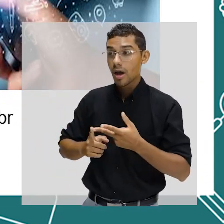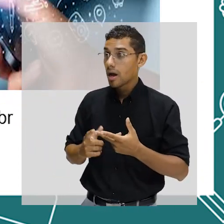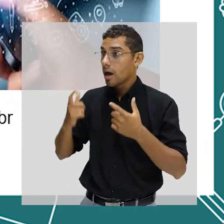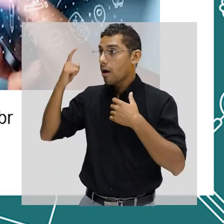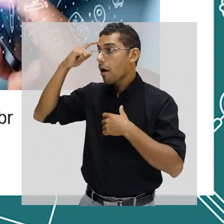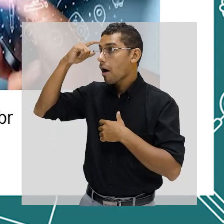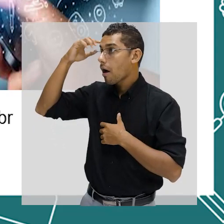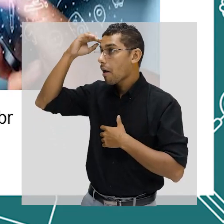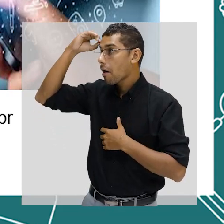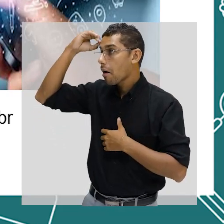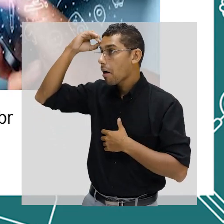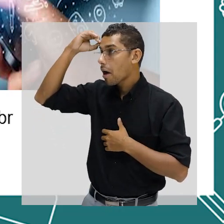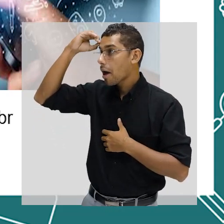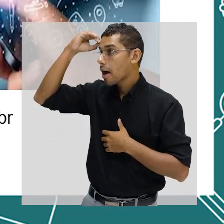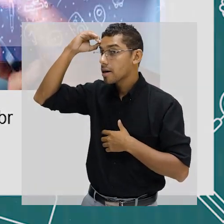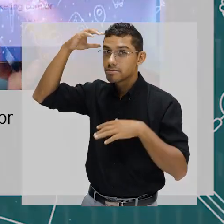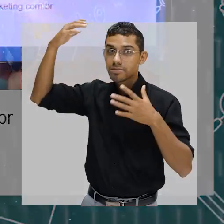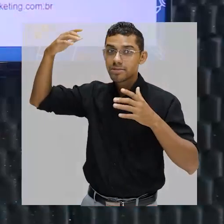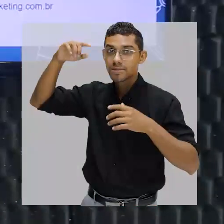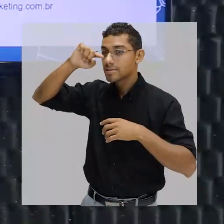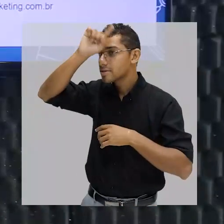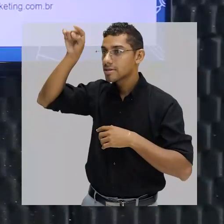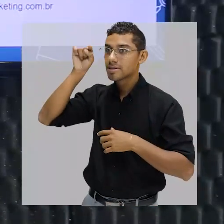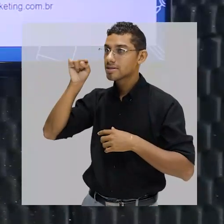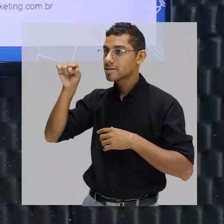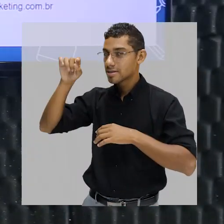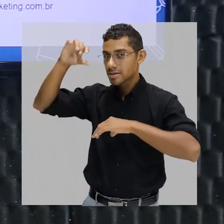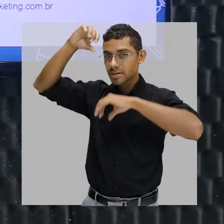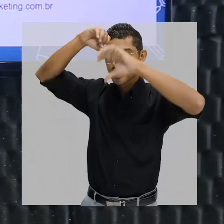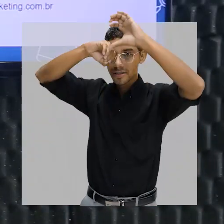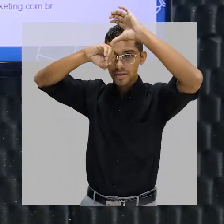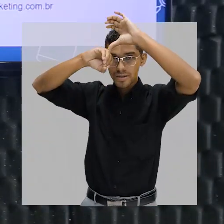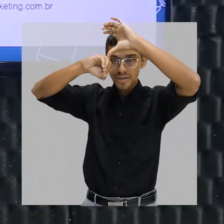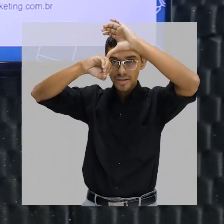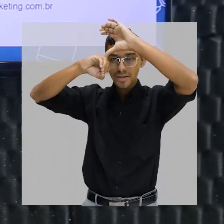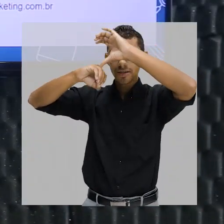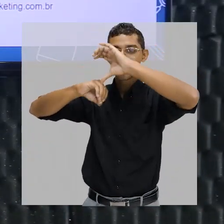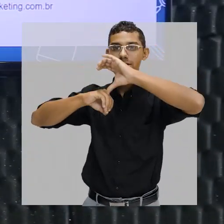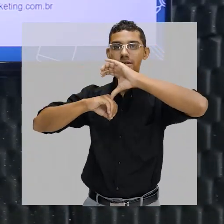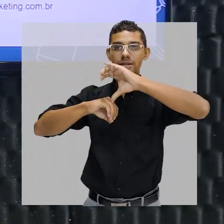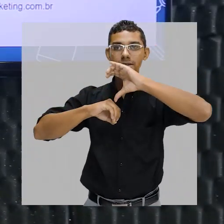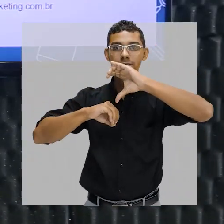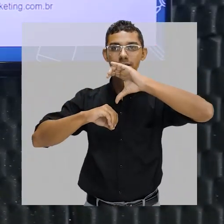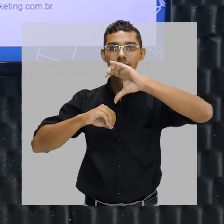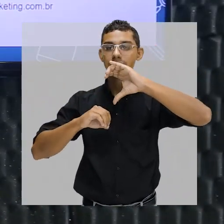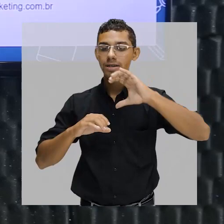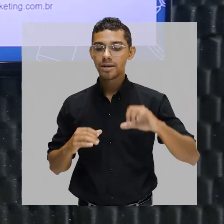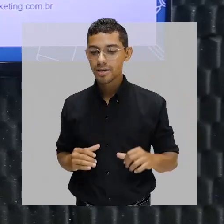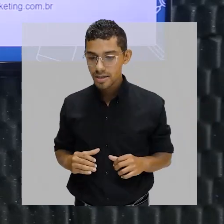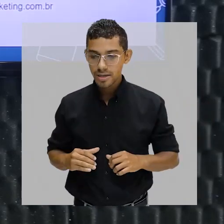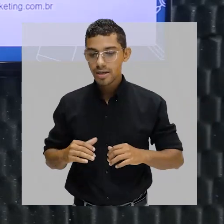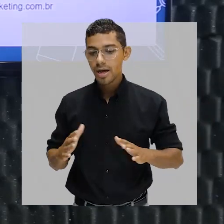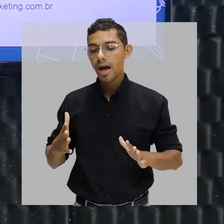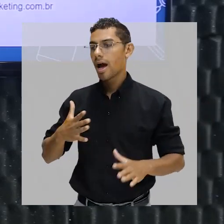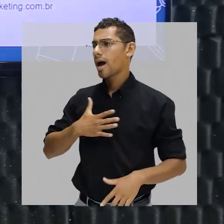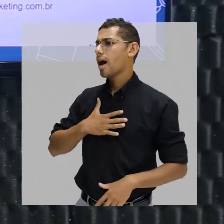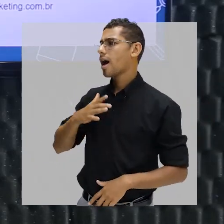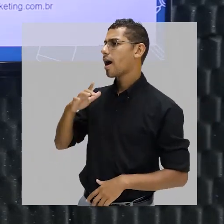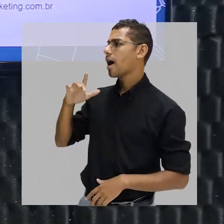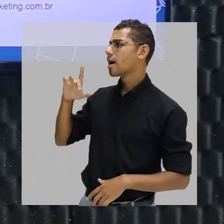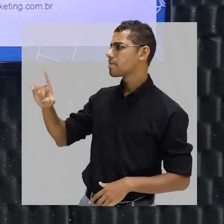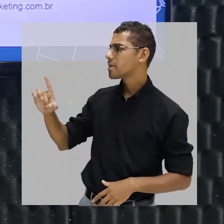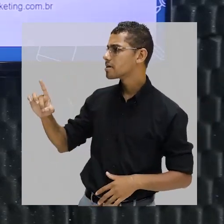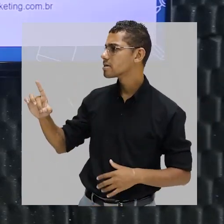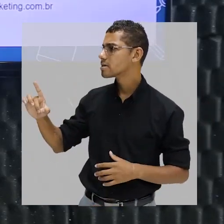bugar, bugou, tal. Low cat. Ó, ó. Ai, meu Deus, do inglês para o my God, ó. Oh,